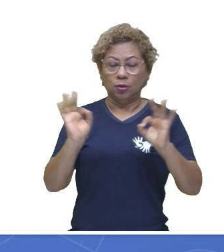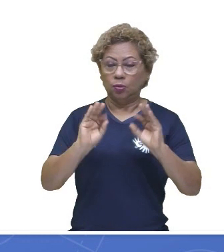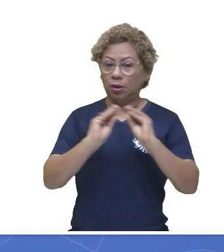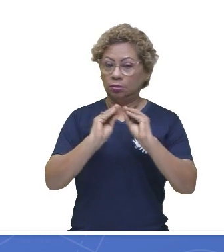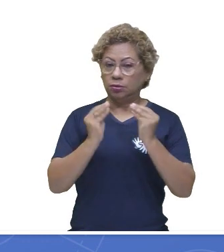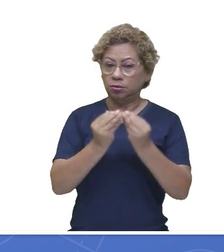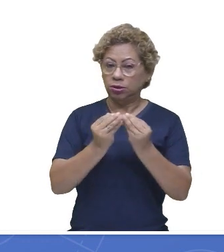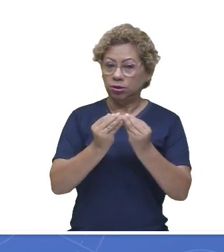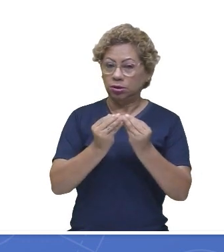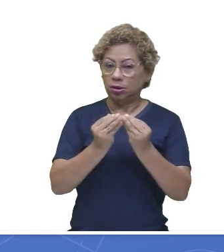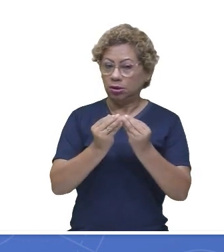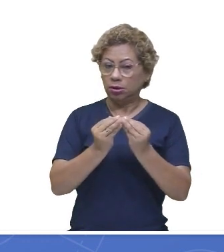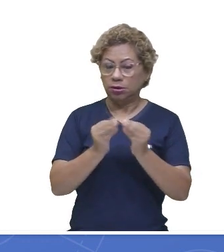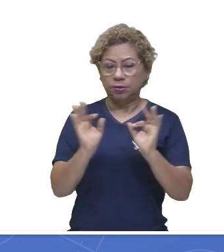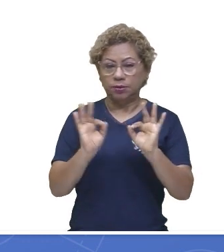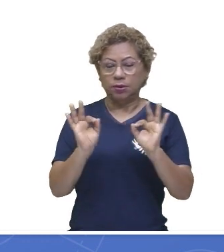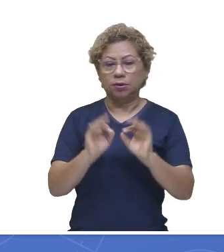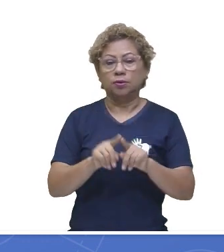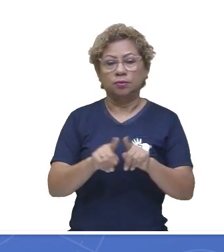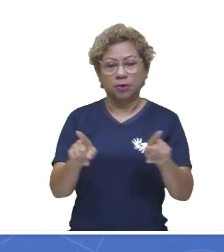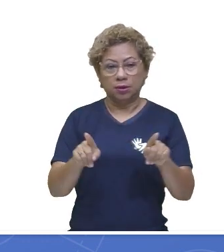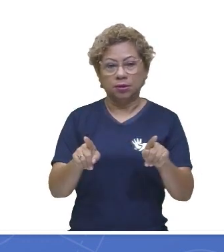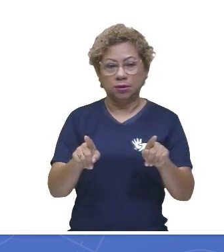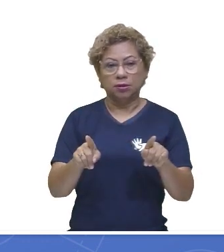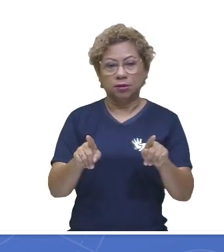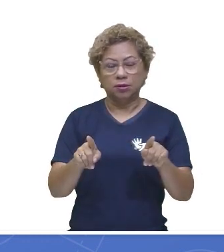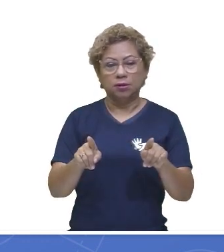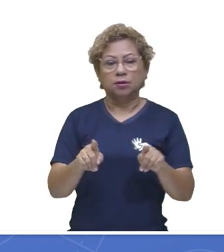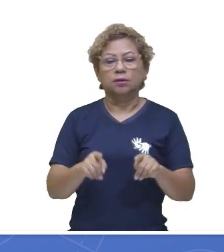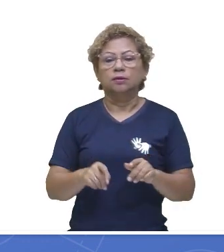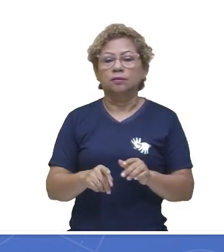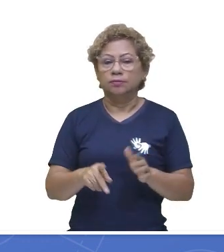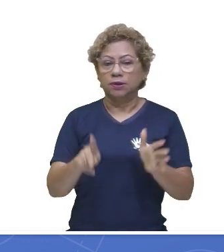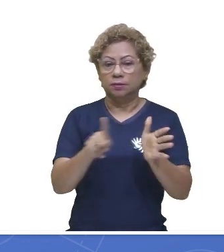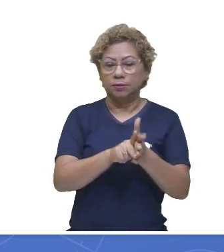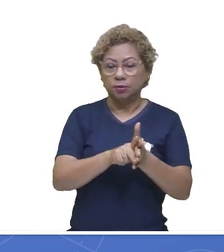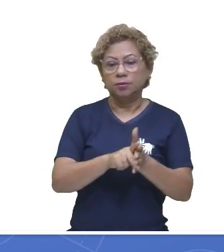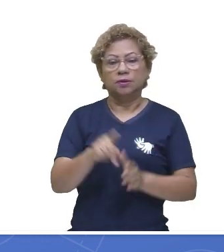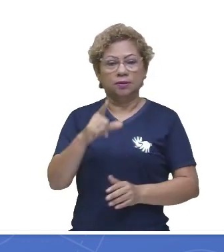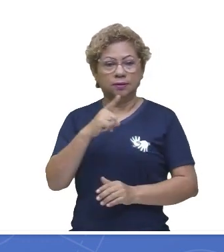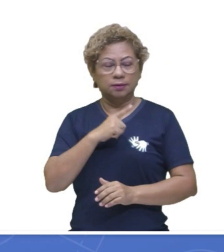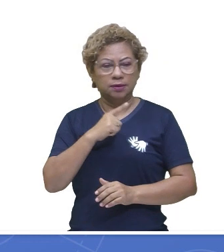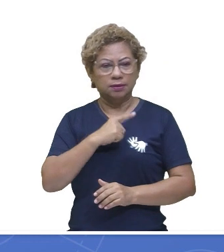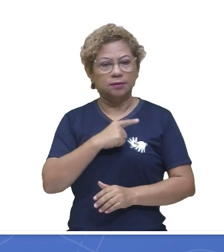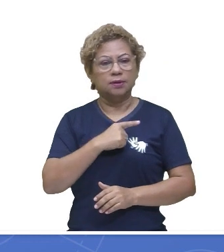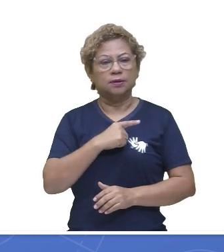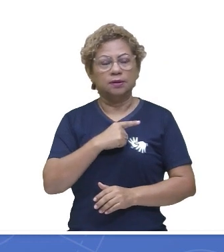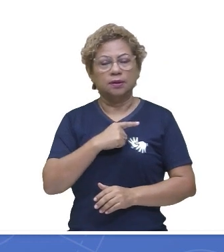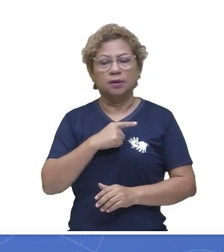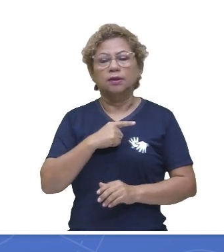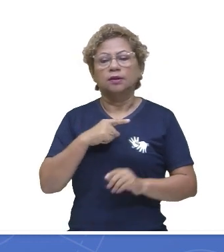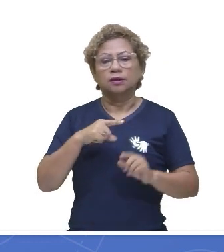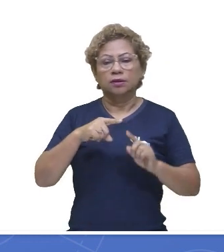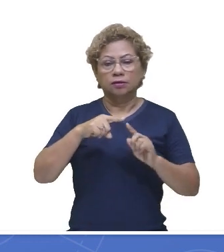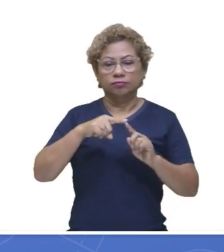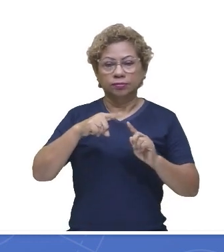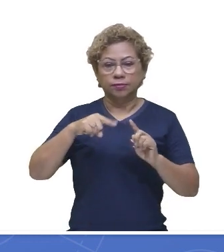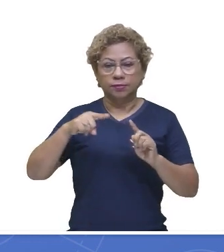compõem, mas é uma propriedade dos corpos. Essa propriedade que eles têm de variar a sua temperatura,